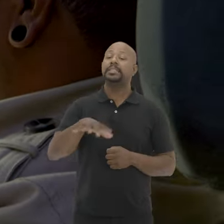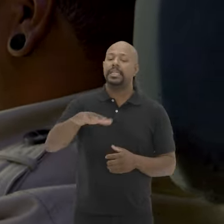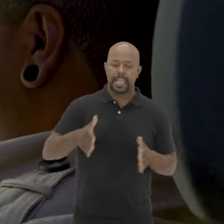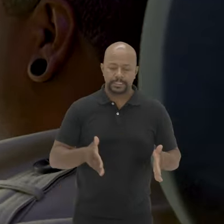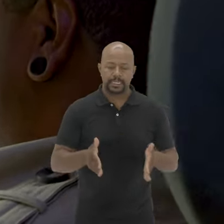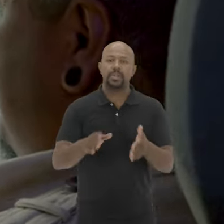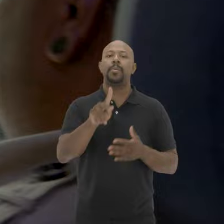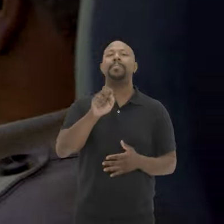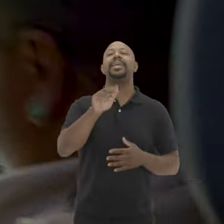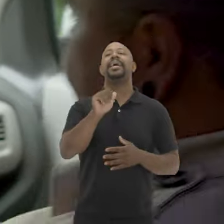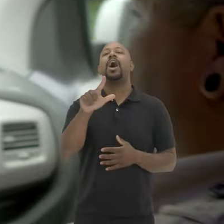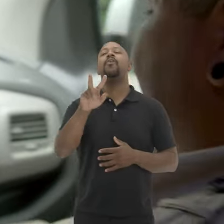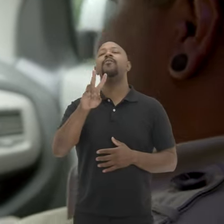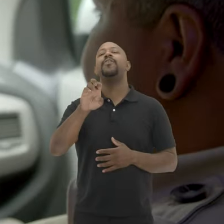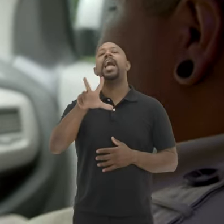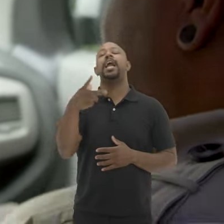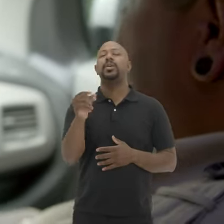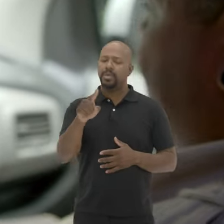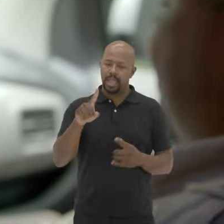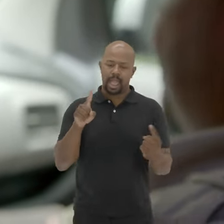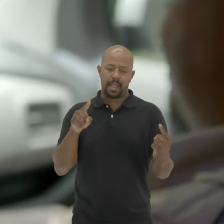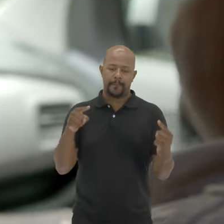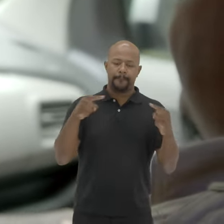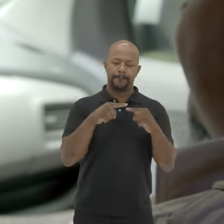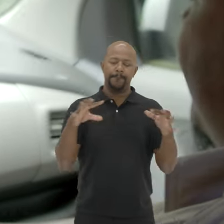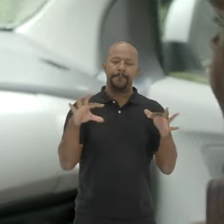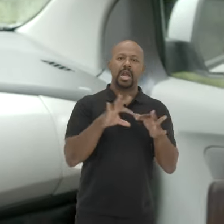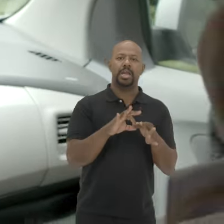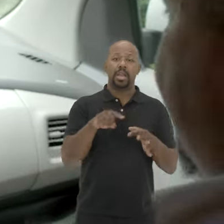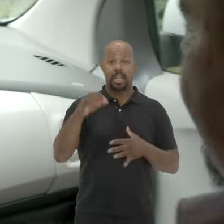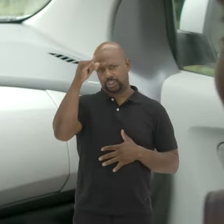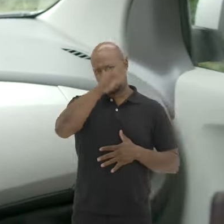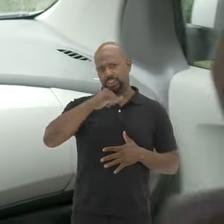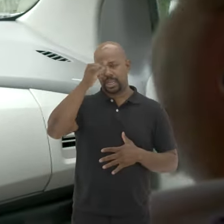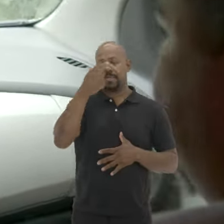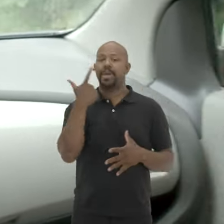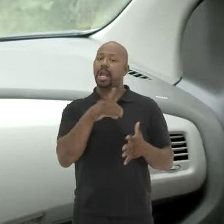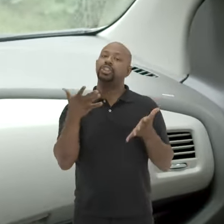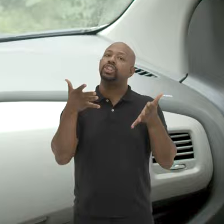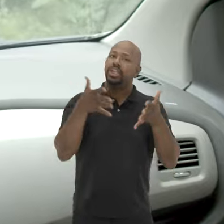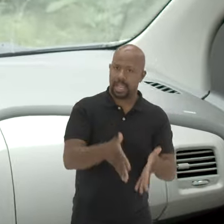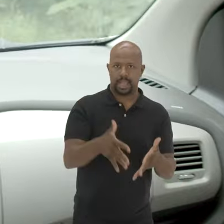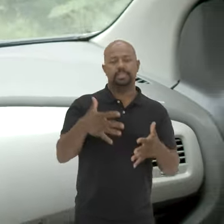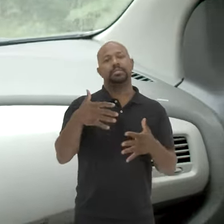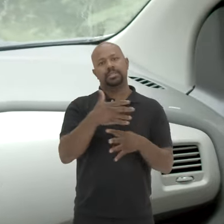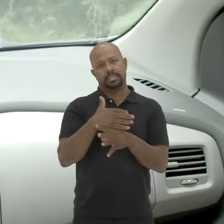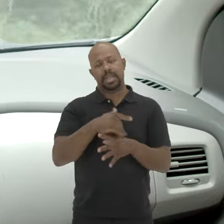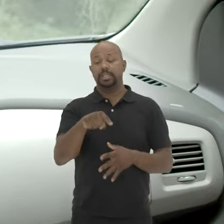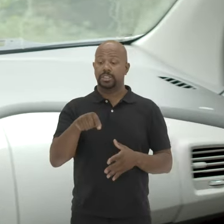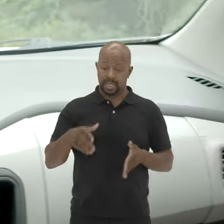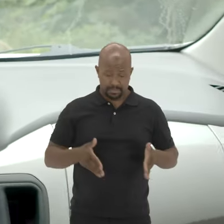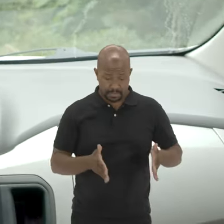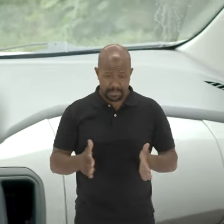essa aqui é a estrada do peral velho que é a ligação antiga né para a chegada da cidade